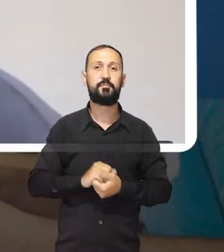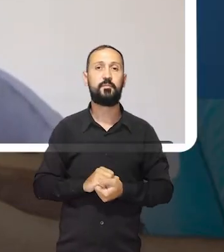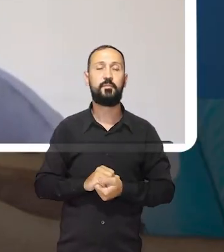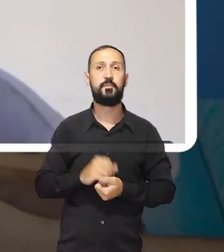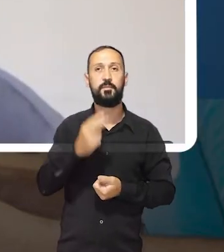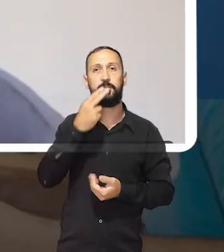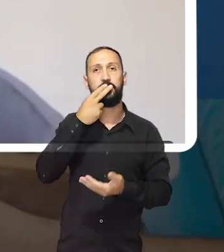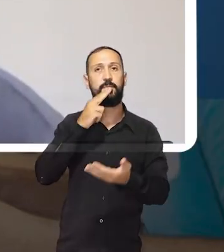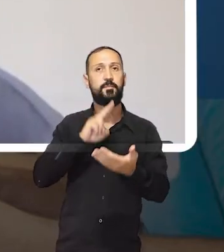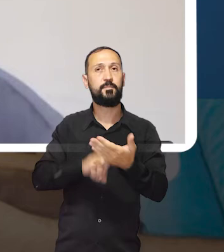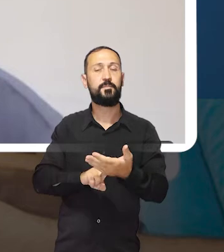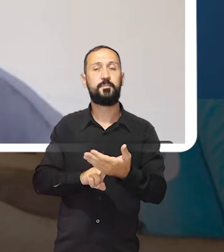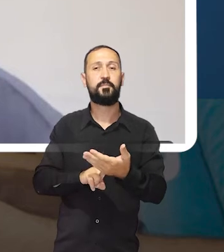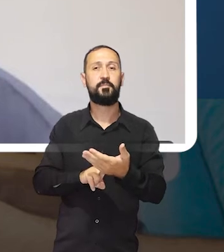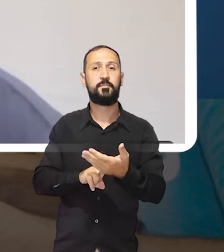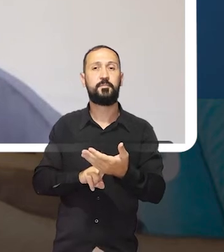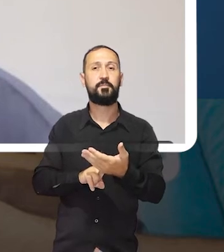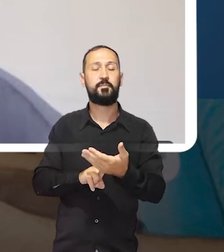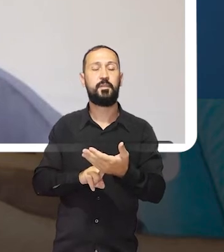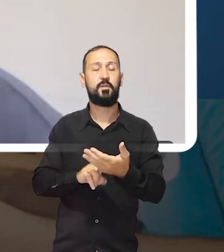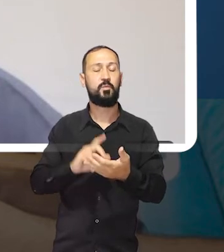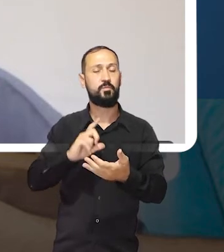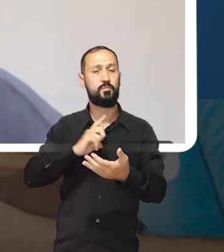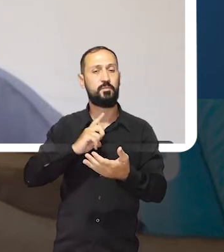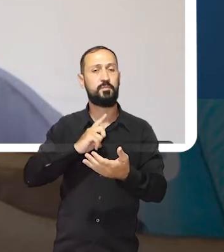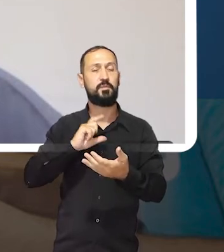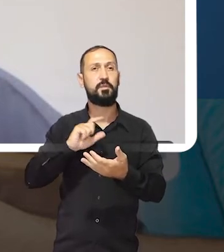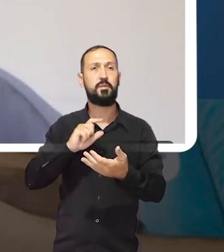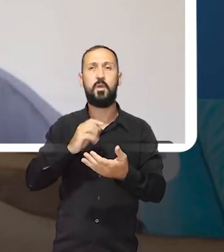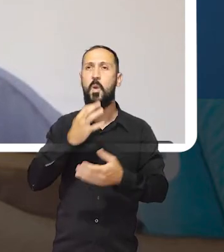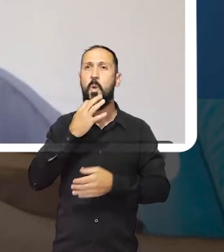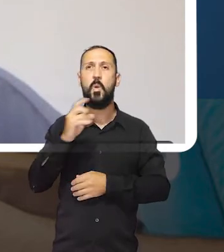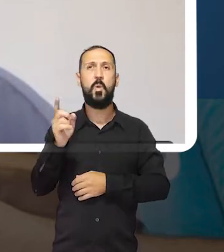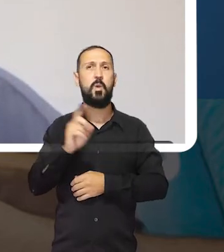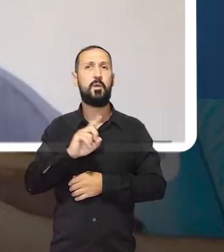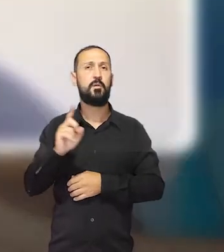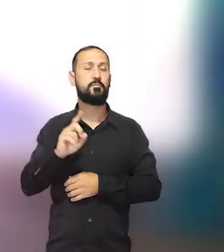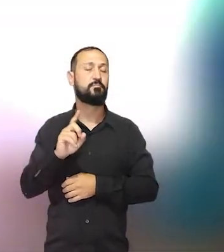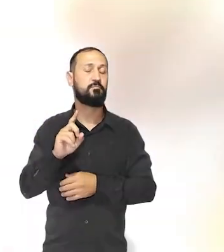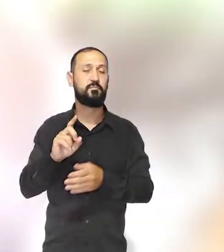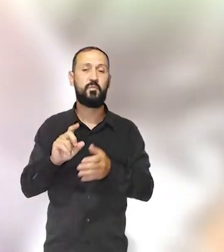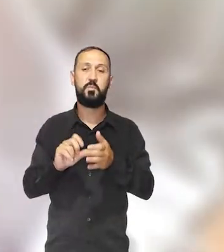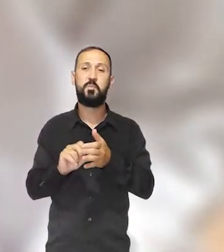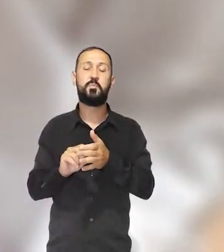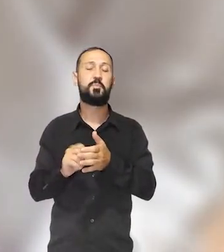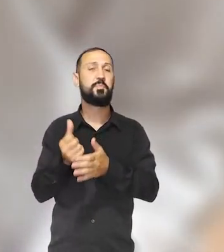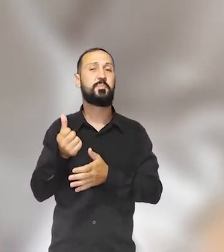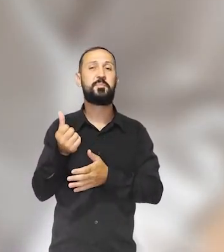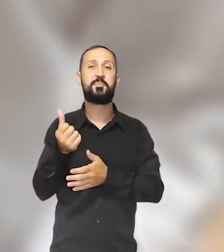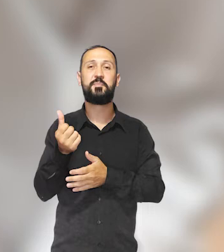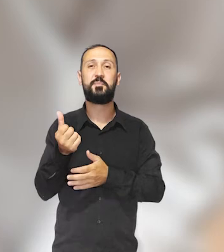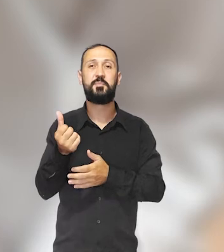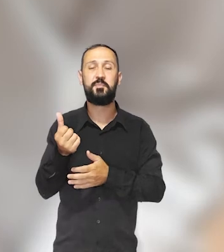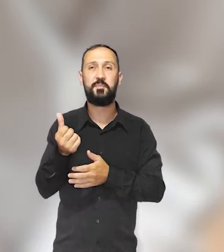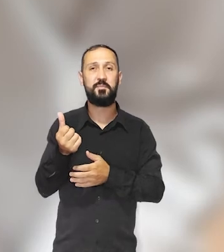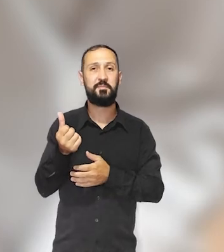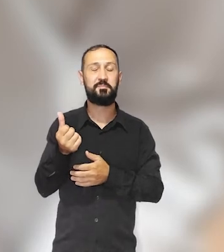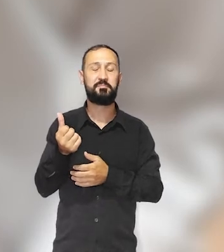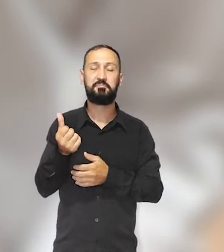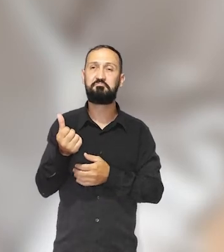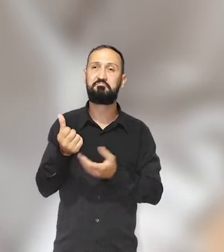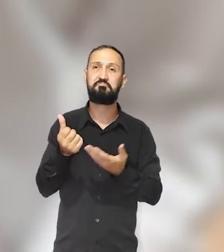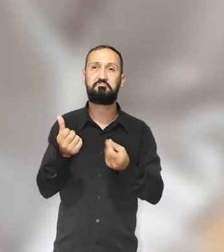pessoas cujas cartas eu tenho estão desconhecidas, sumiram